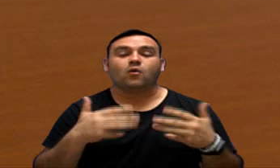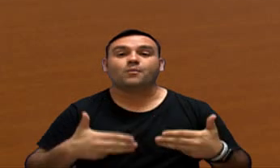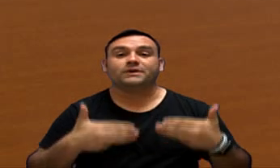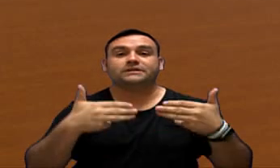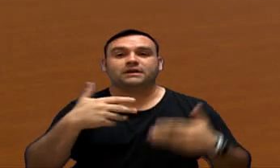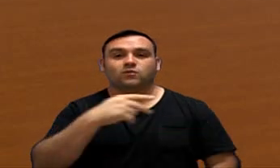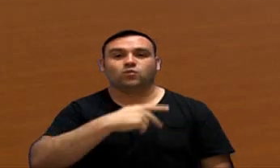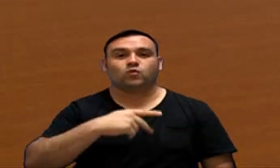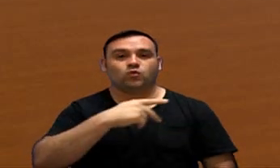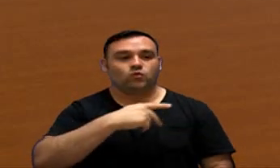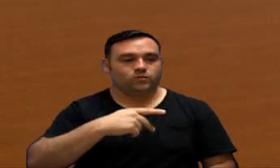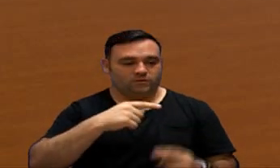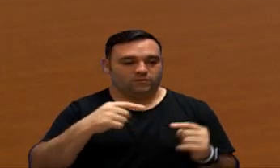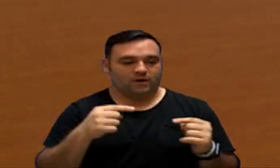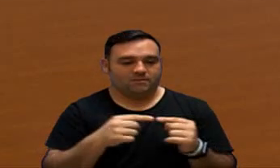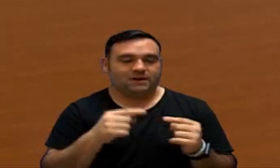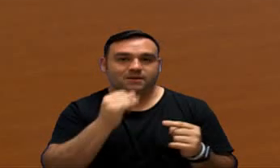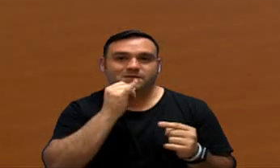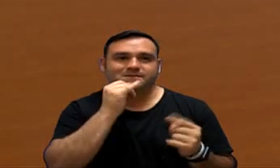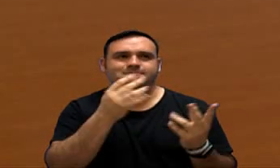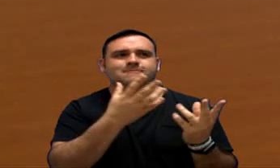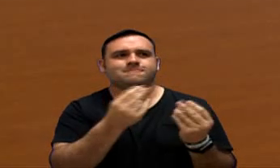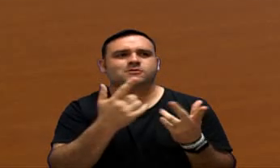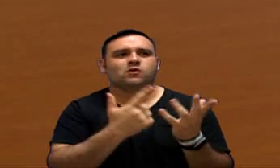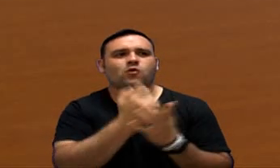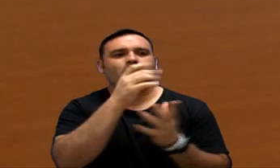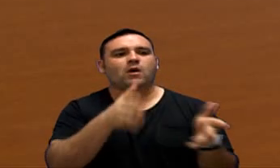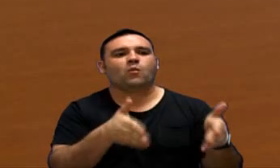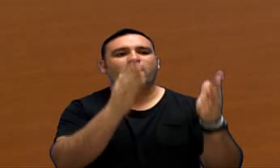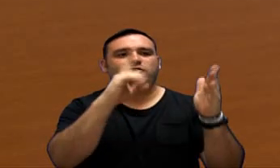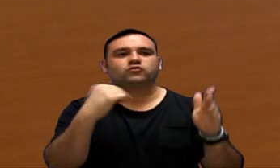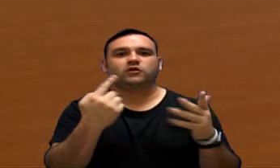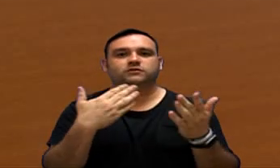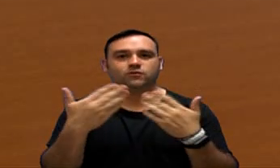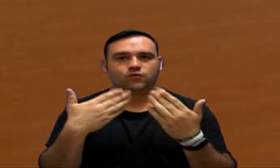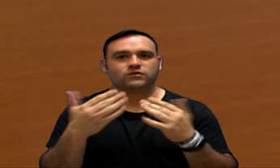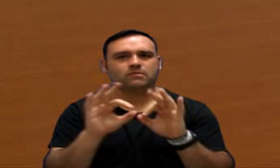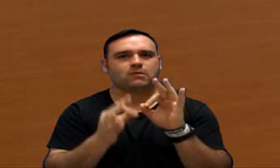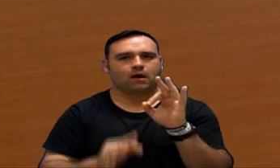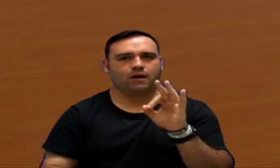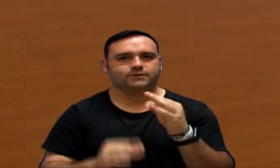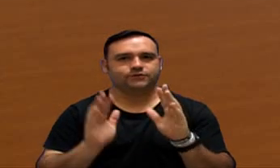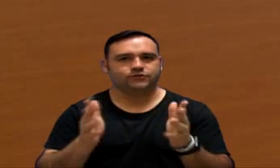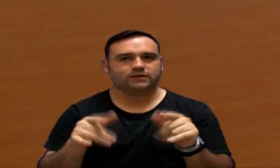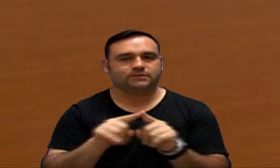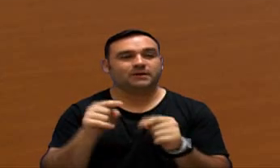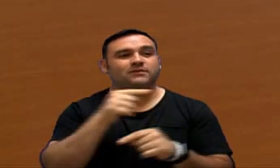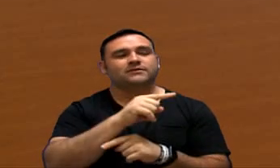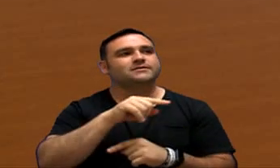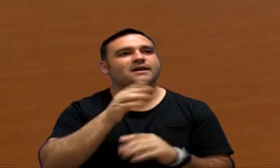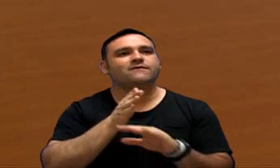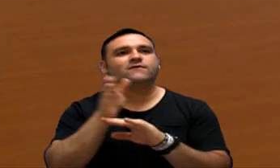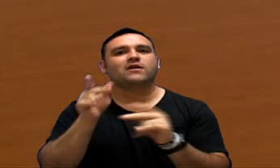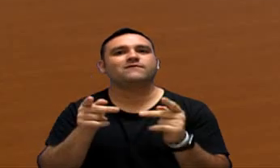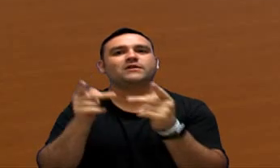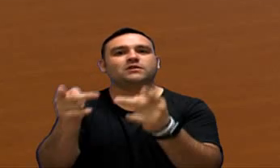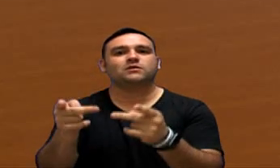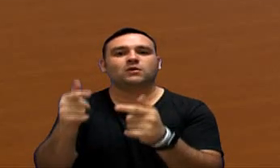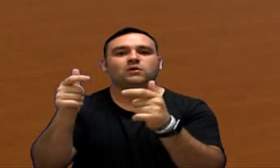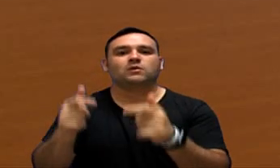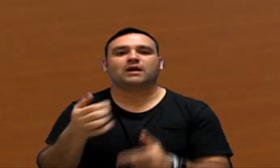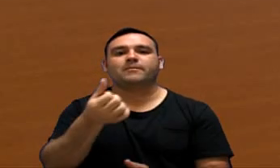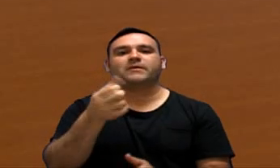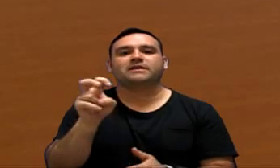Público com relação a tanto a compra do prédio, que nós já discutimos muito aqui, que o senhor sequer visitou o prédio do